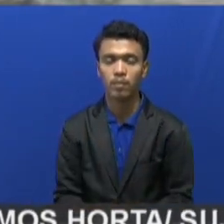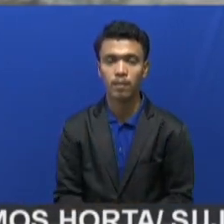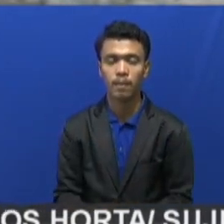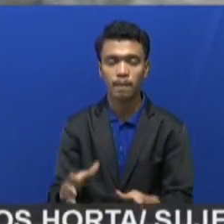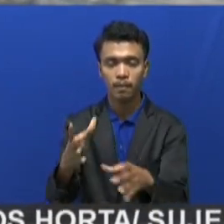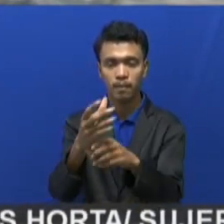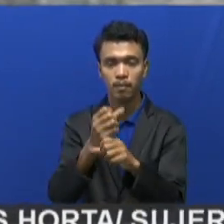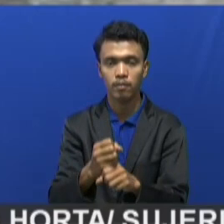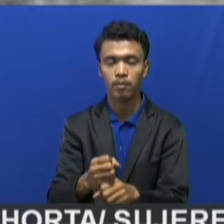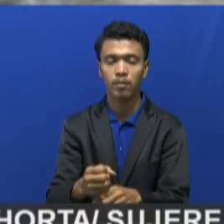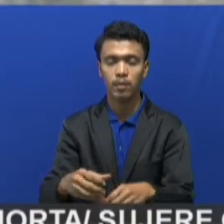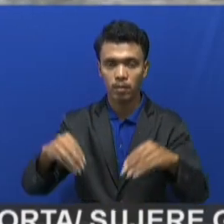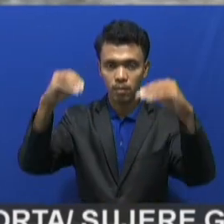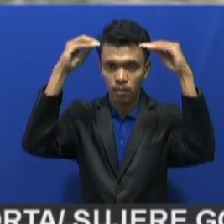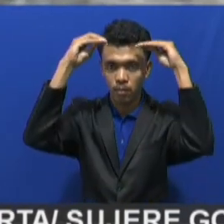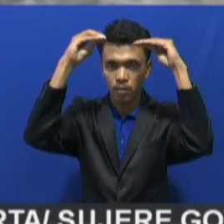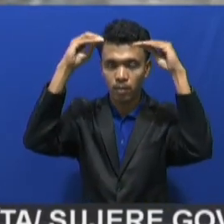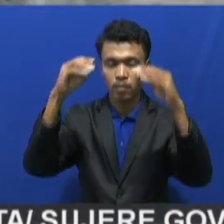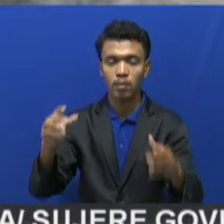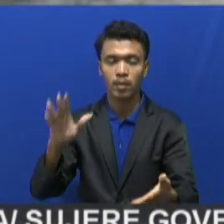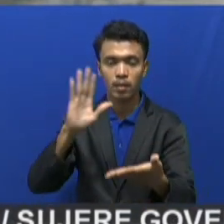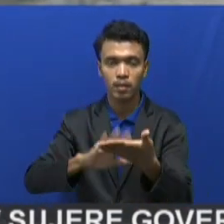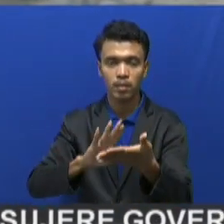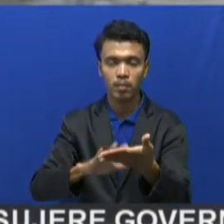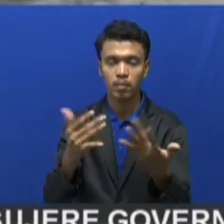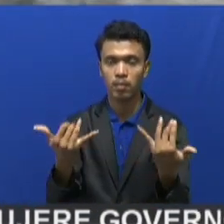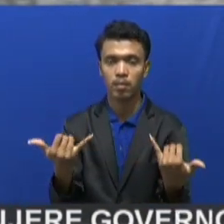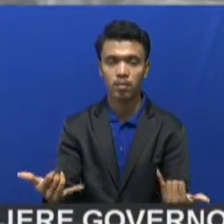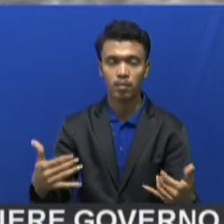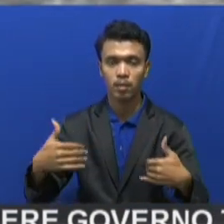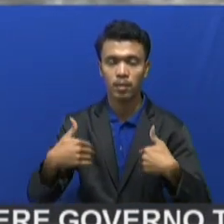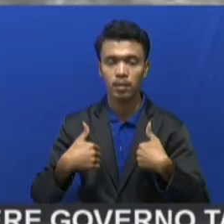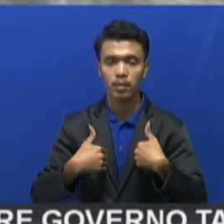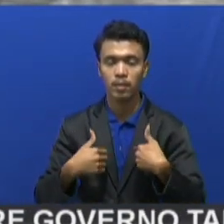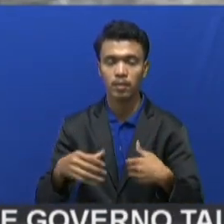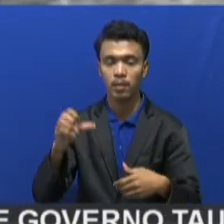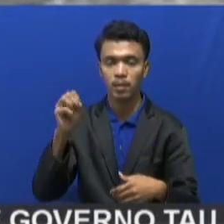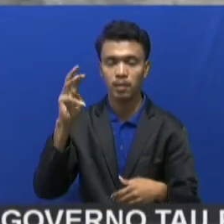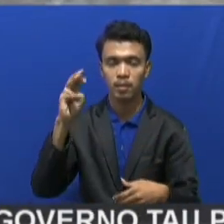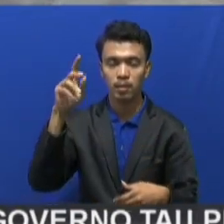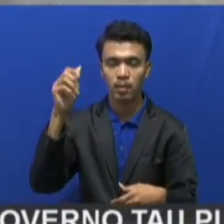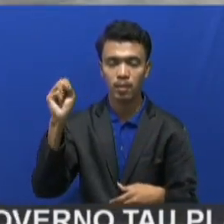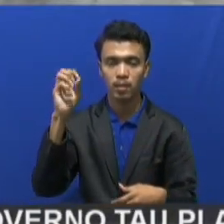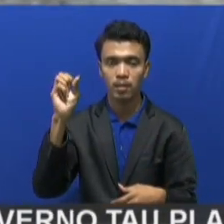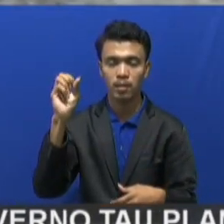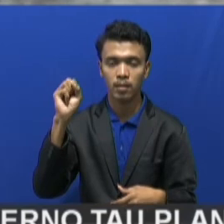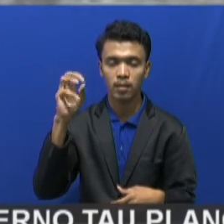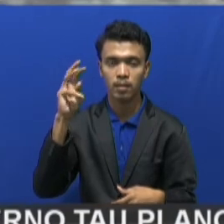ami fotimai lori idane ma hanori hane eskola idane ni iha pre ate primeiro segundo ciclo mo hanori